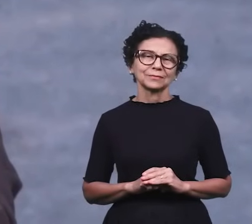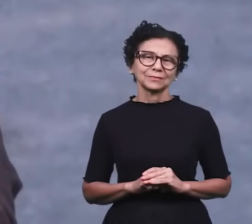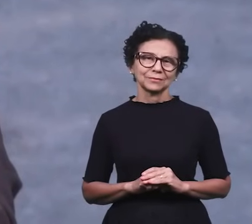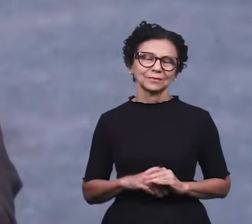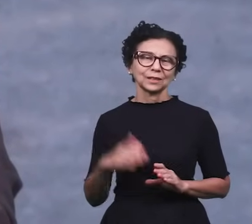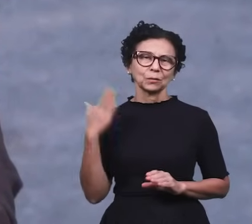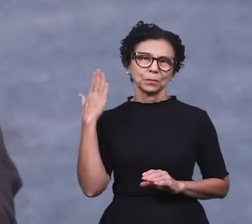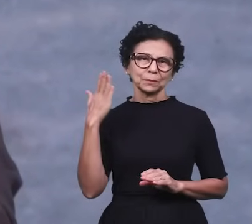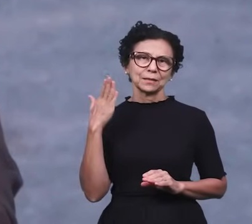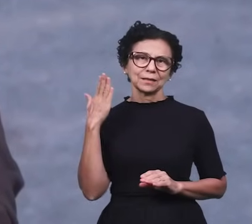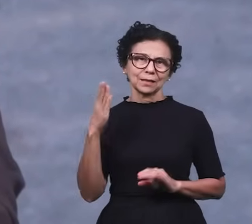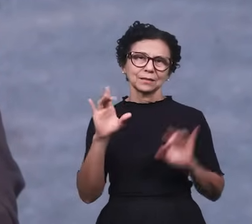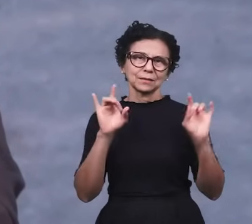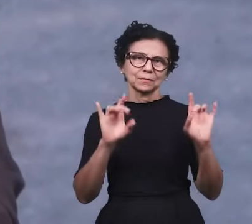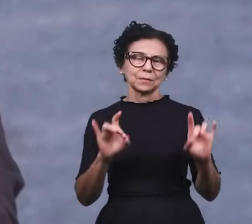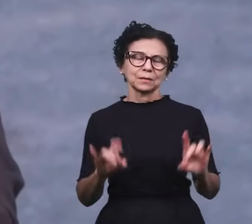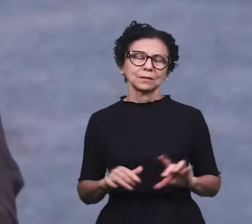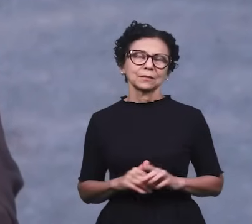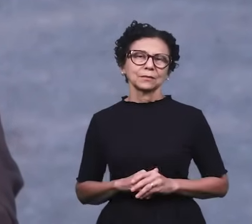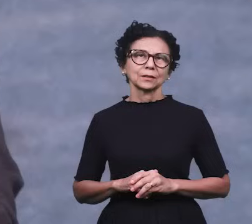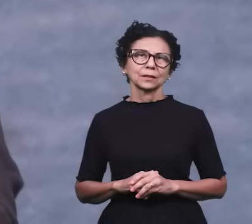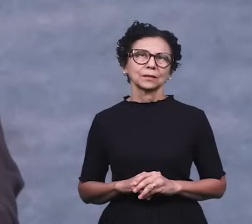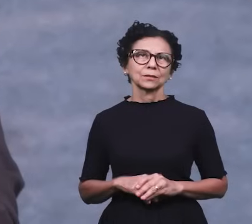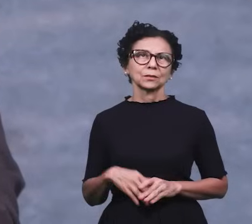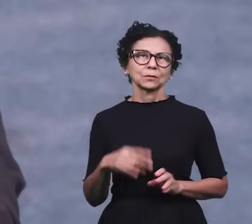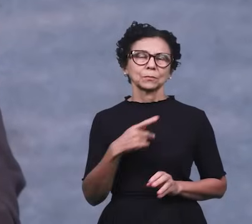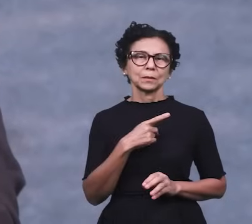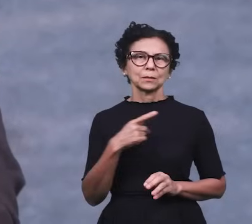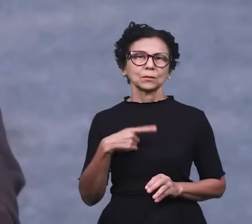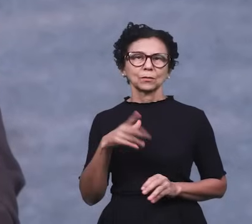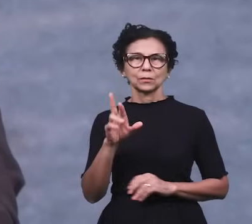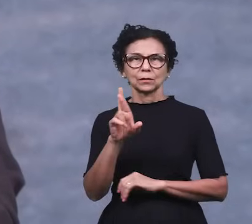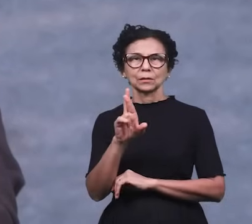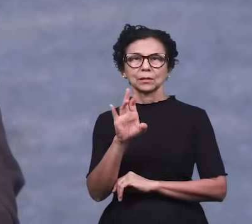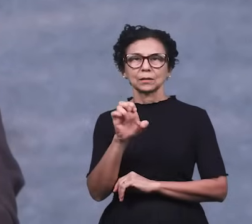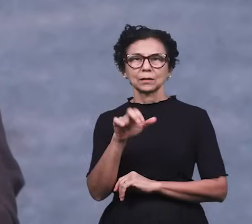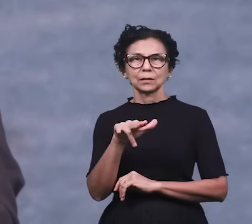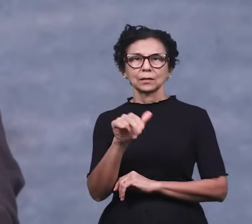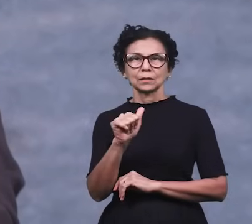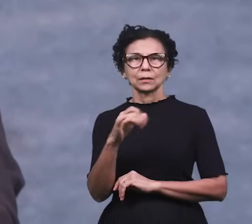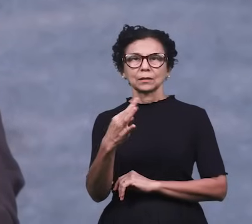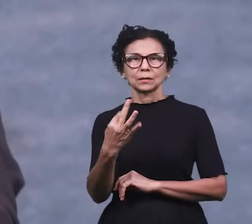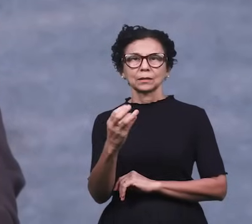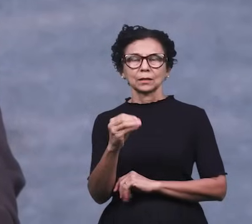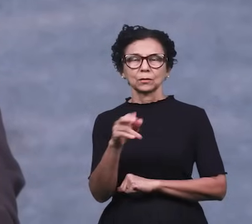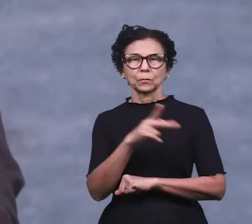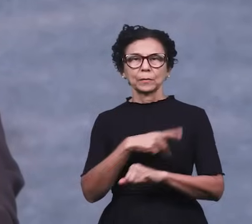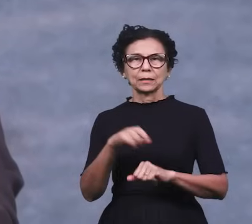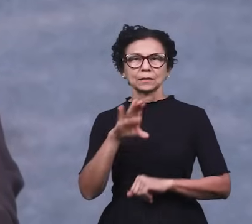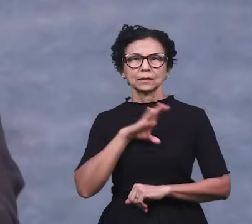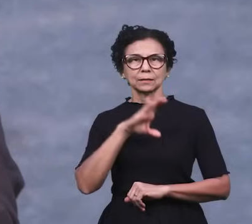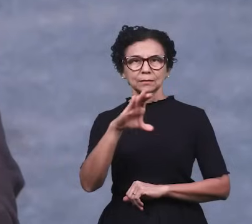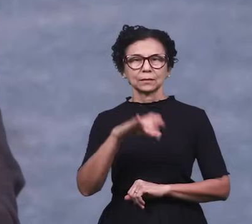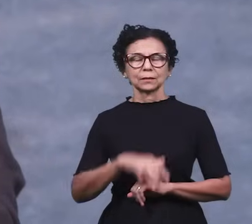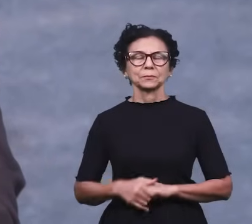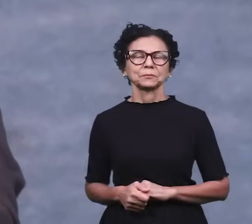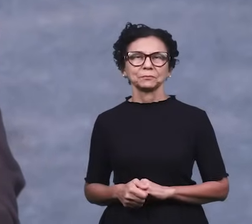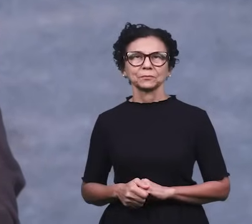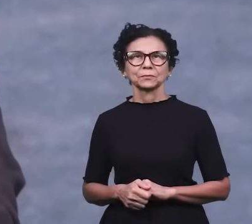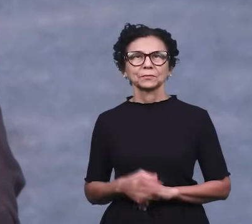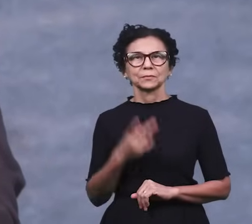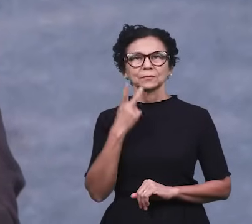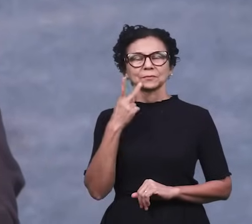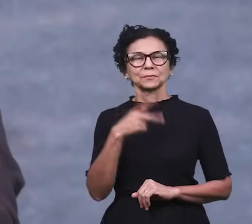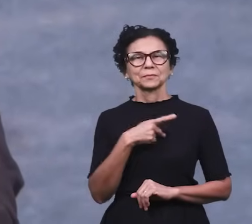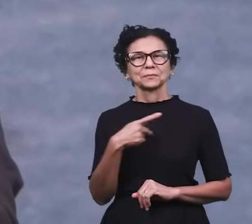cotidiano, como é o caso do programa de hoje. E quem vai trazer uma palavra para nós é o pastor Renato Roth, do Canadá. Vamos ouvir